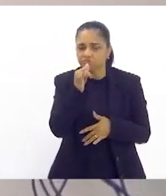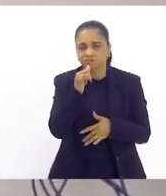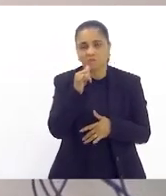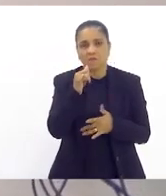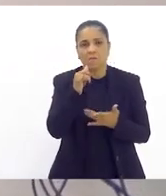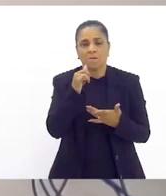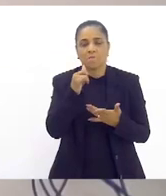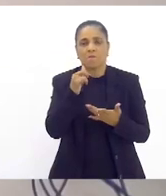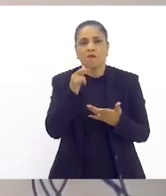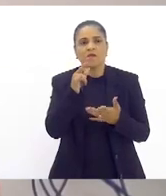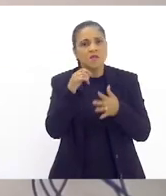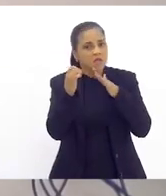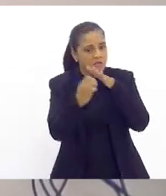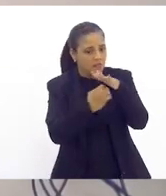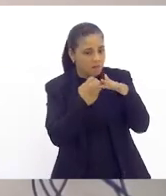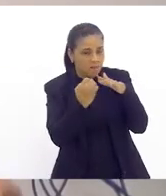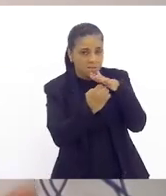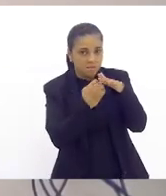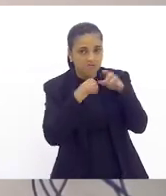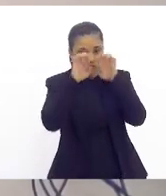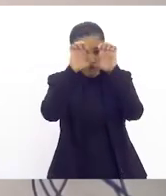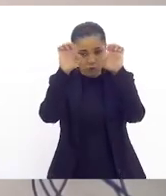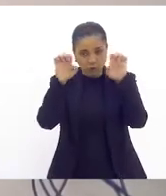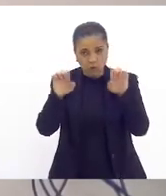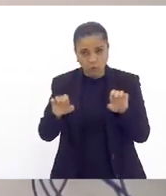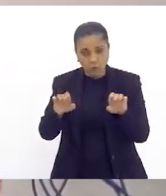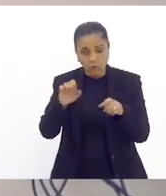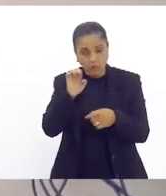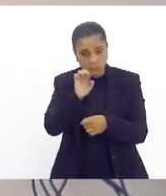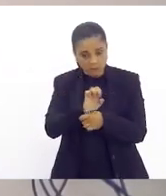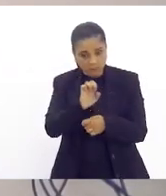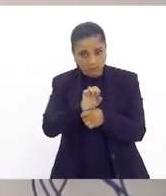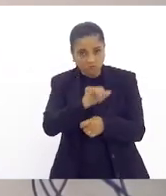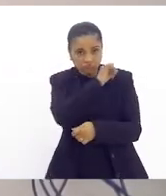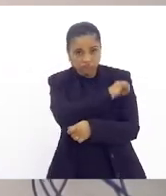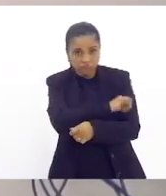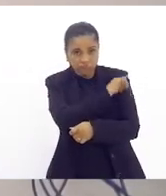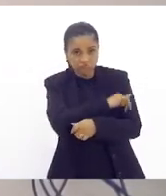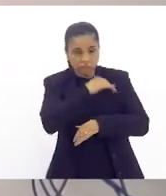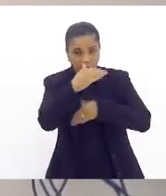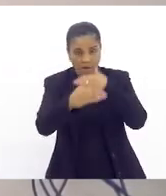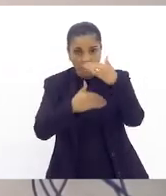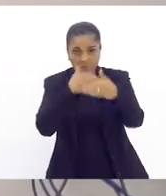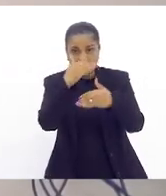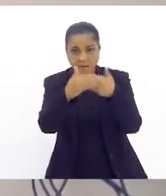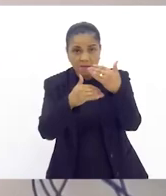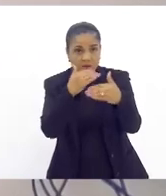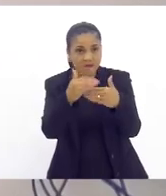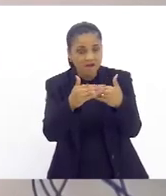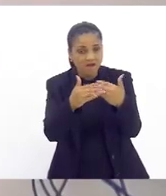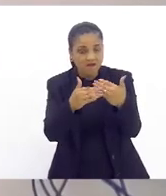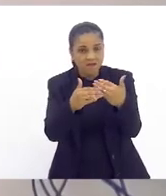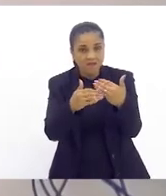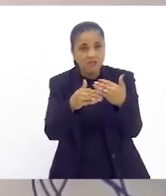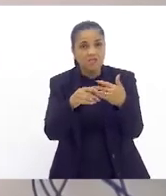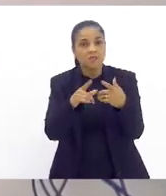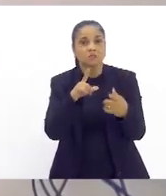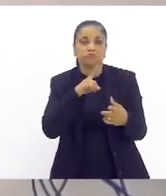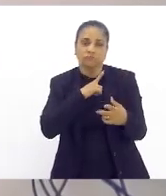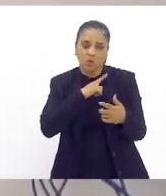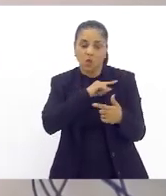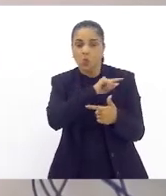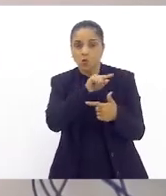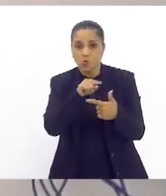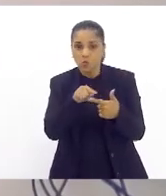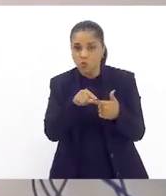empresas que tem infraestrutura baseada aqui no estado do Rio de Janeiro produtivas e isso é um dos fatores daquele